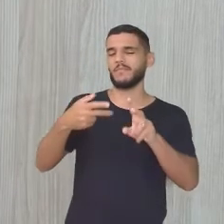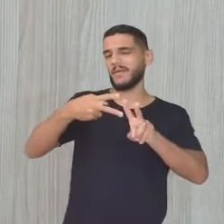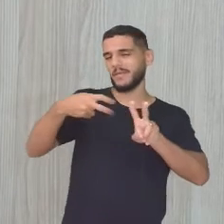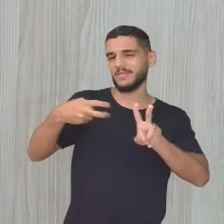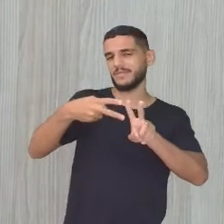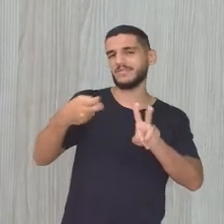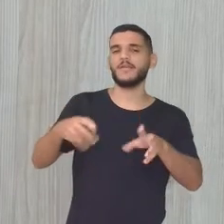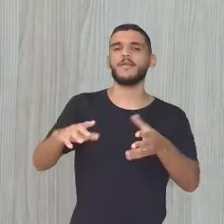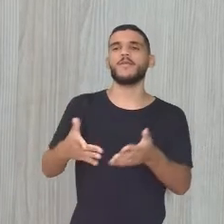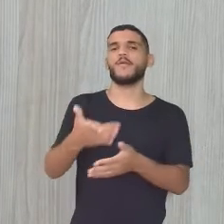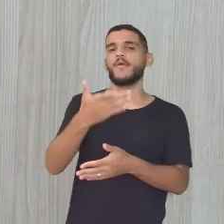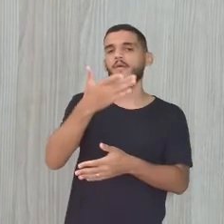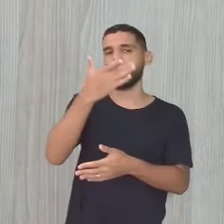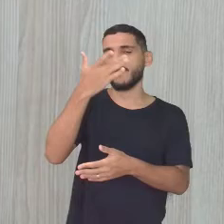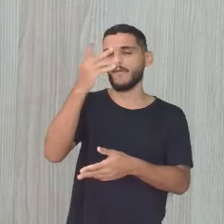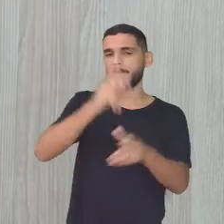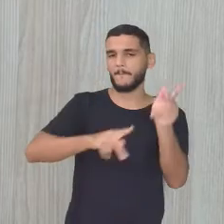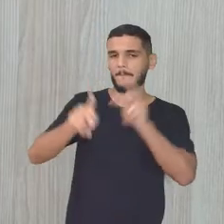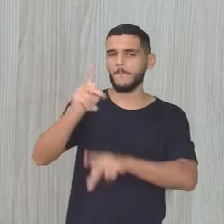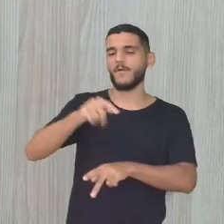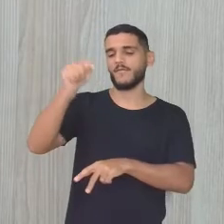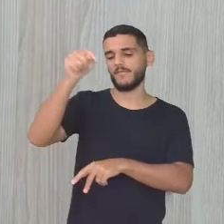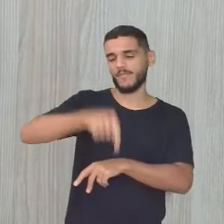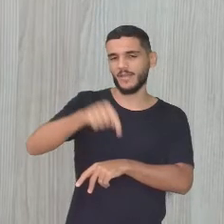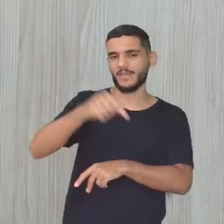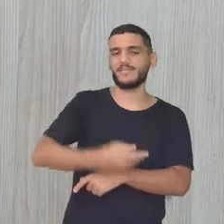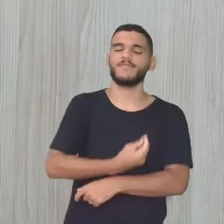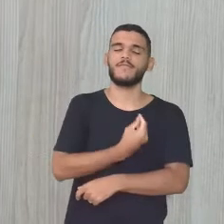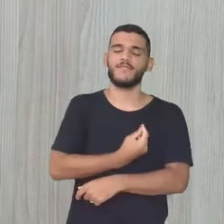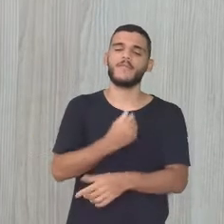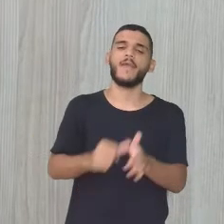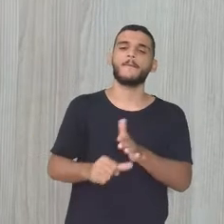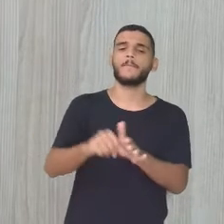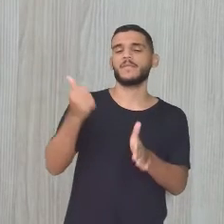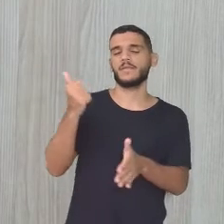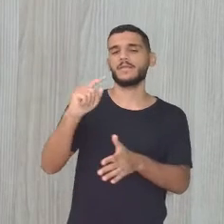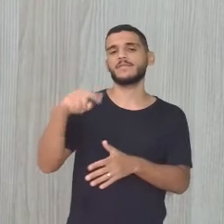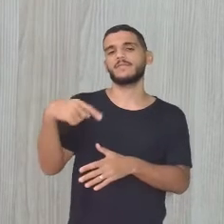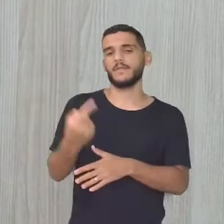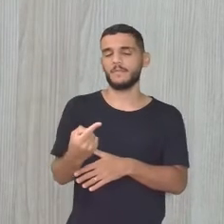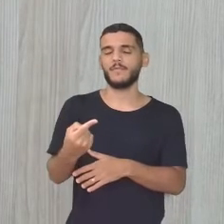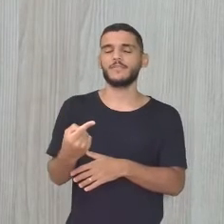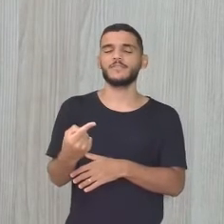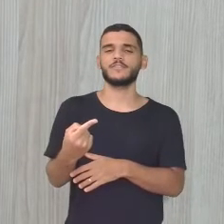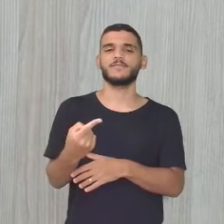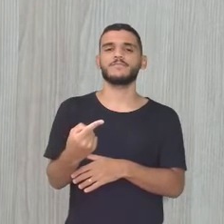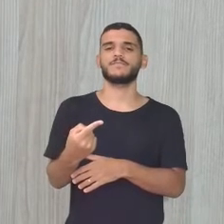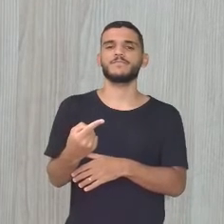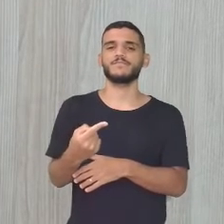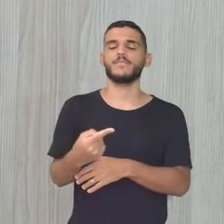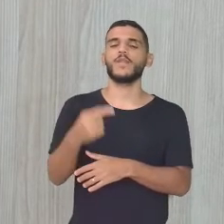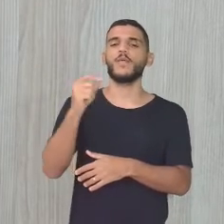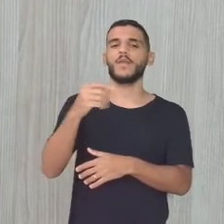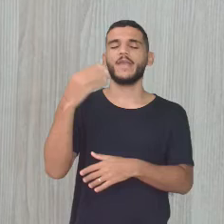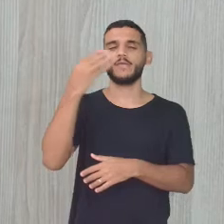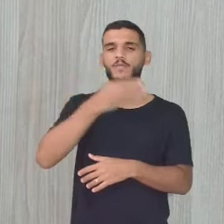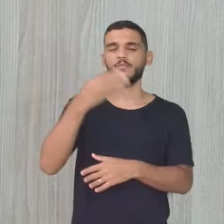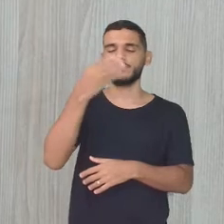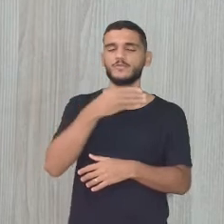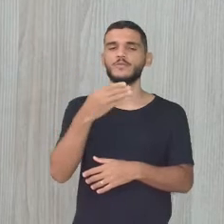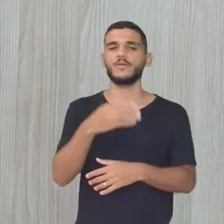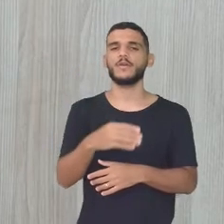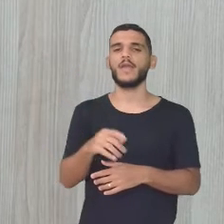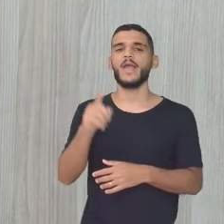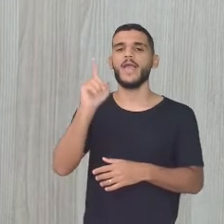dos povos originários, melhor dizendo, né? Que aqui habitavam. E em seguida, o açúcar, né? Que era um produto